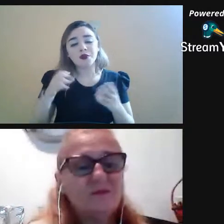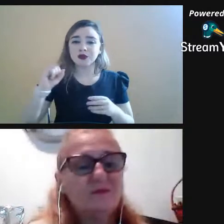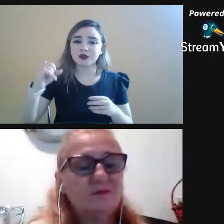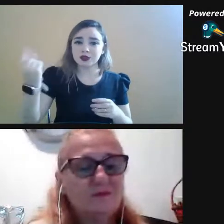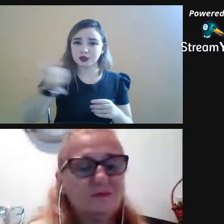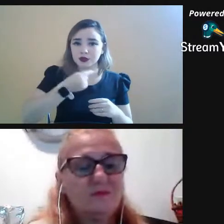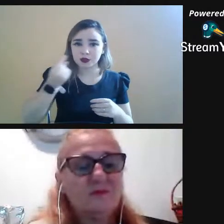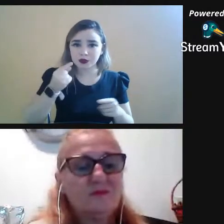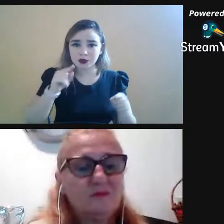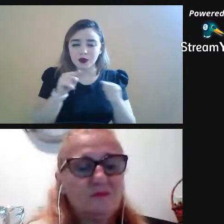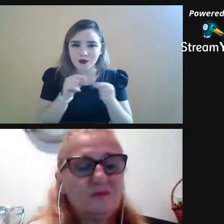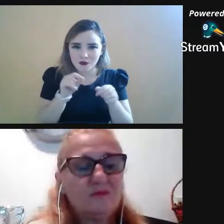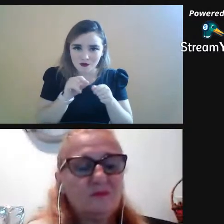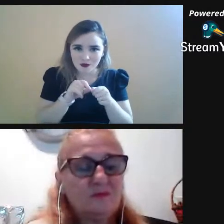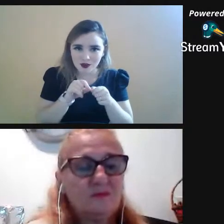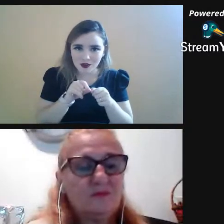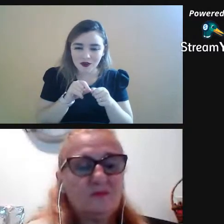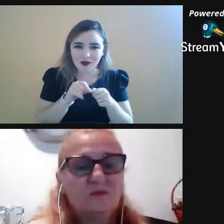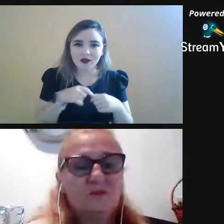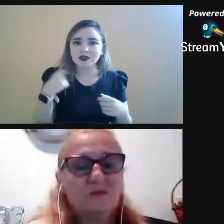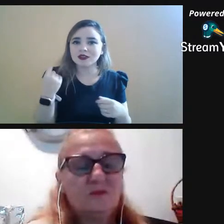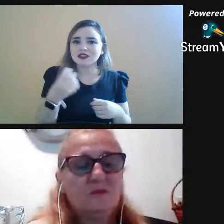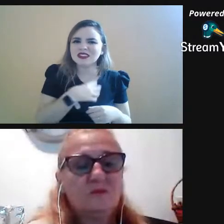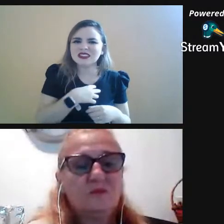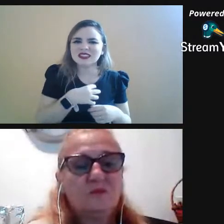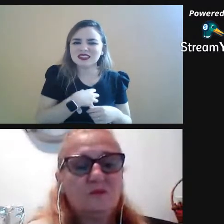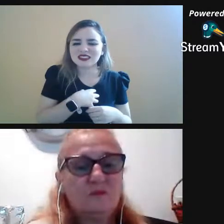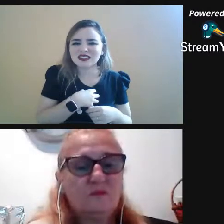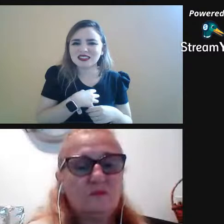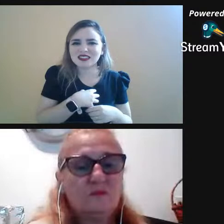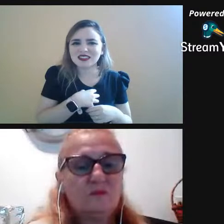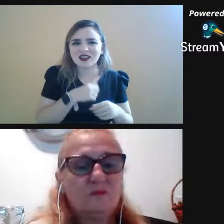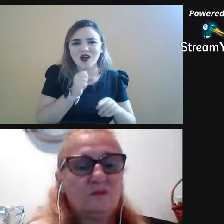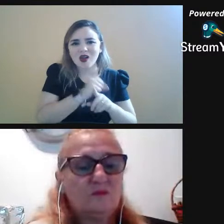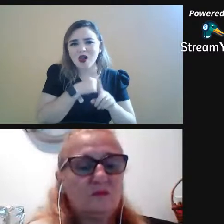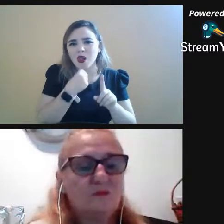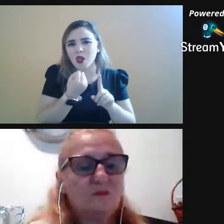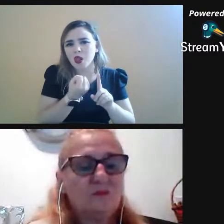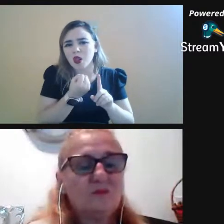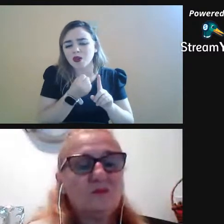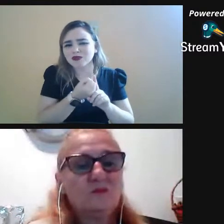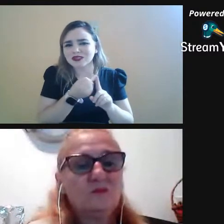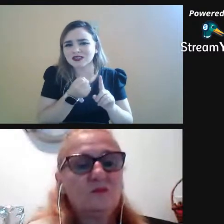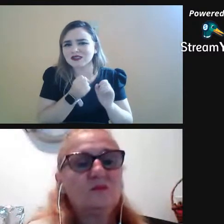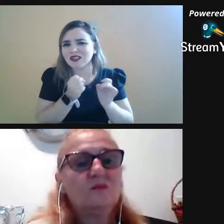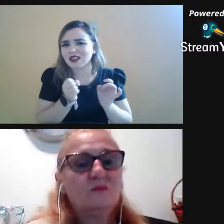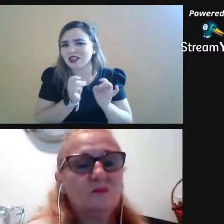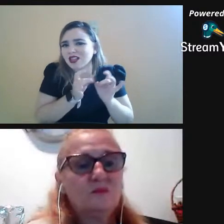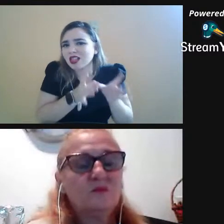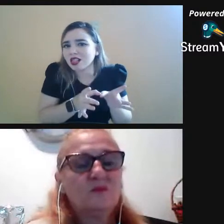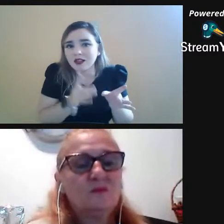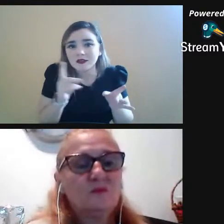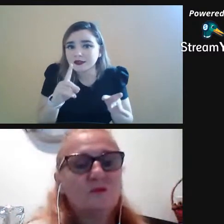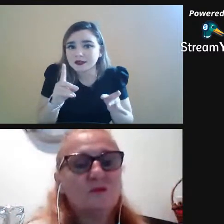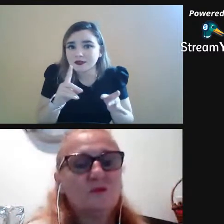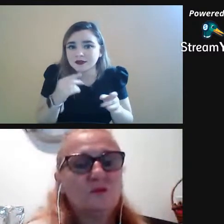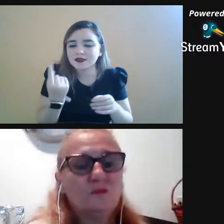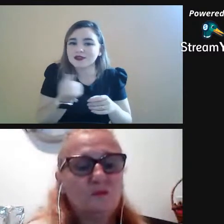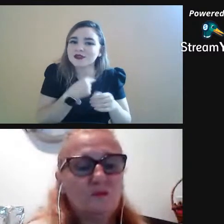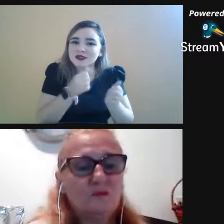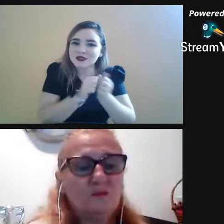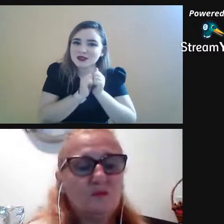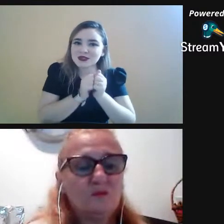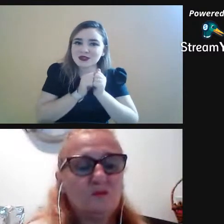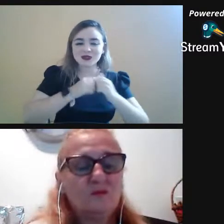faz isso, você não se sente isolada mais nas suas ações. A gente contagiou